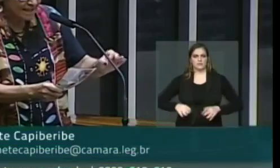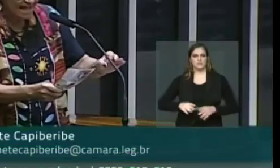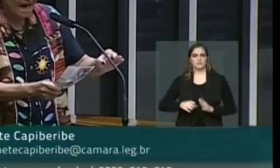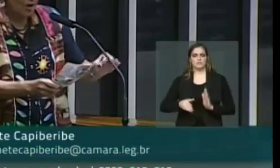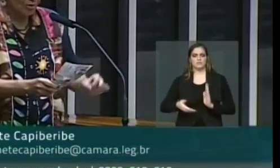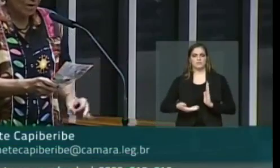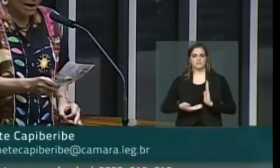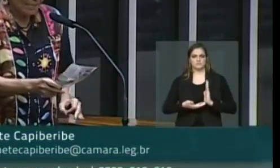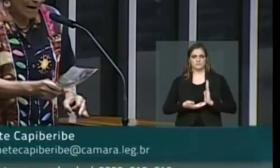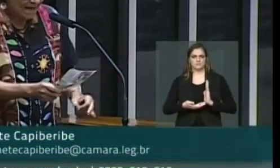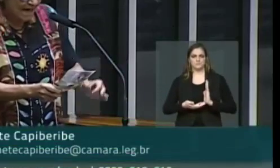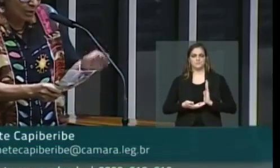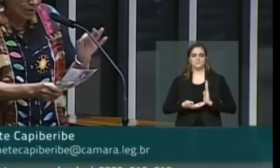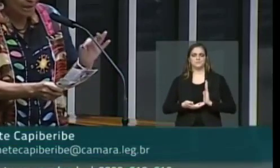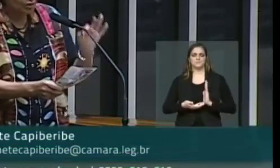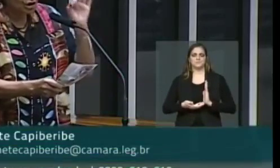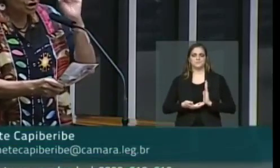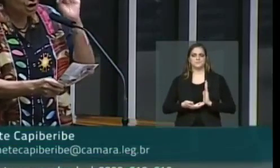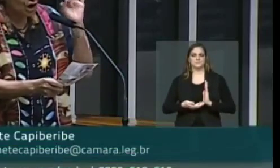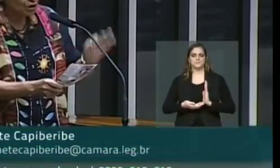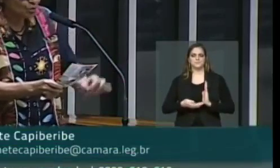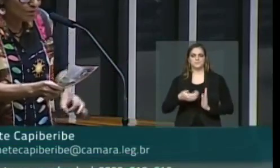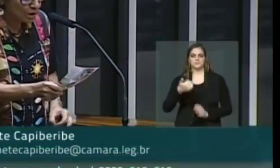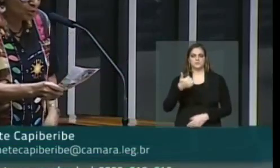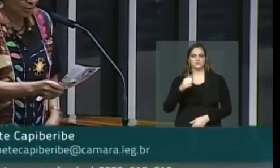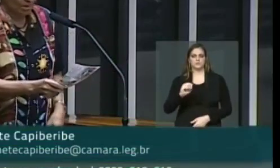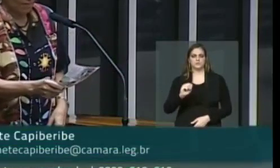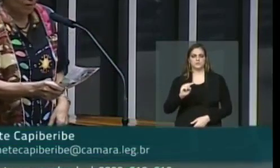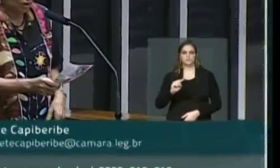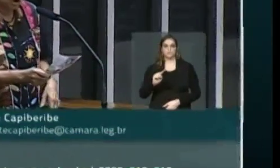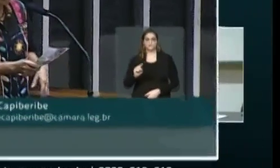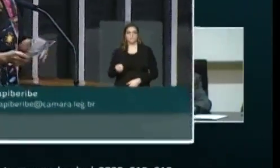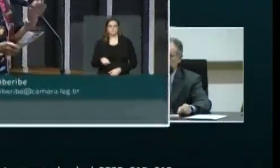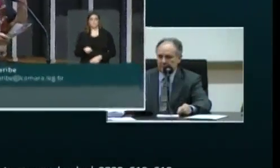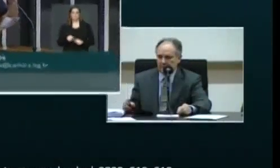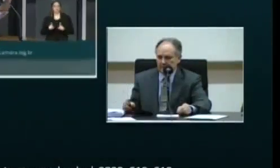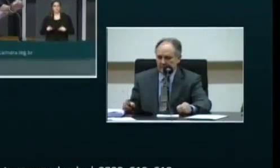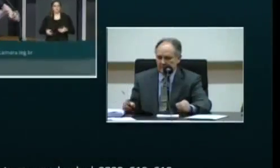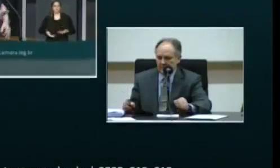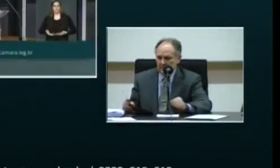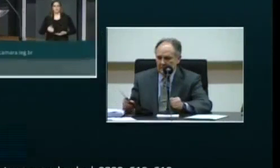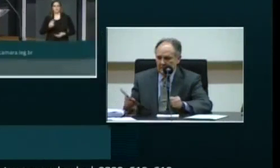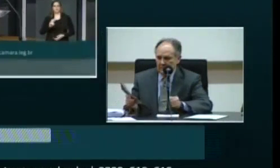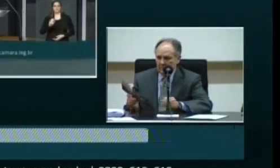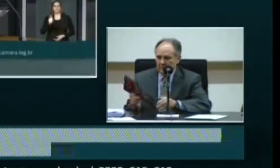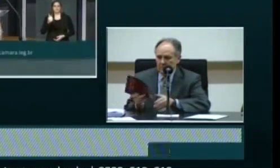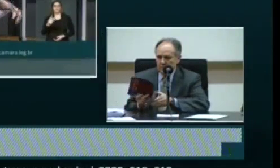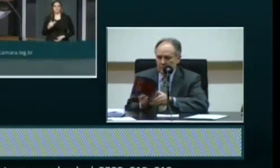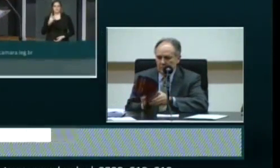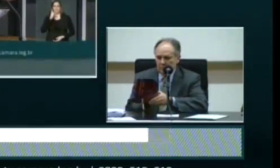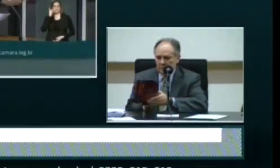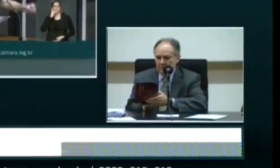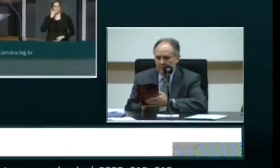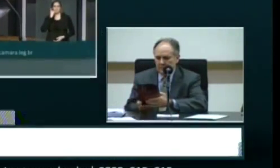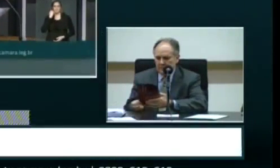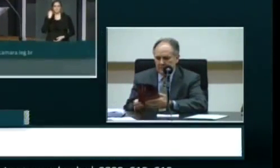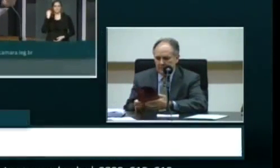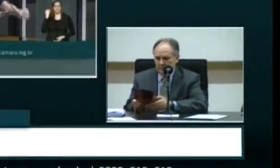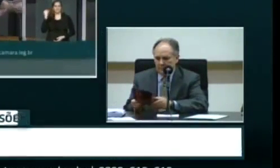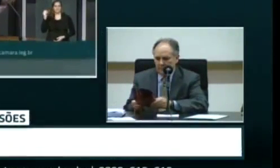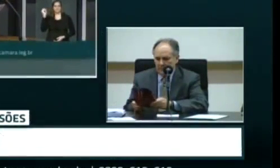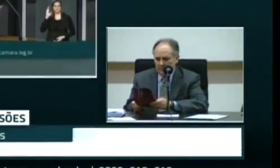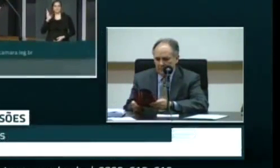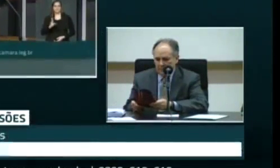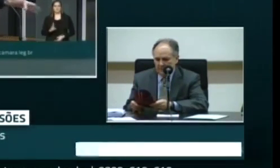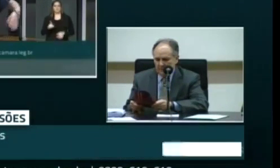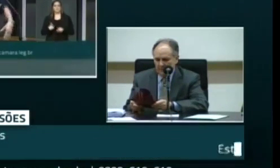Câmara Federal, para os 18 mil funcionários e 513 deputados, viagens